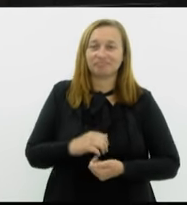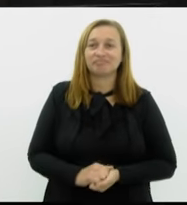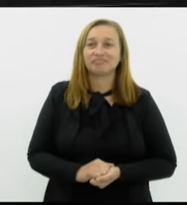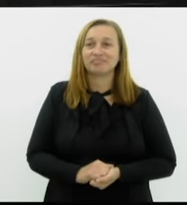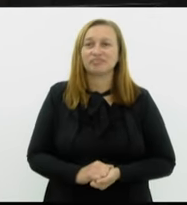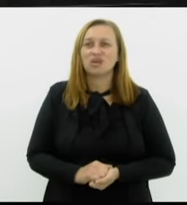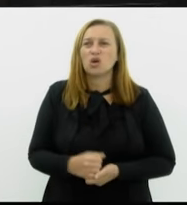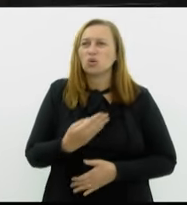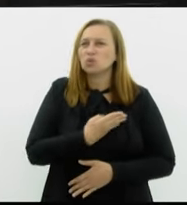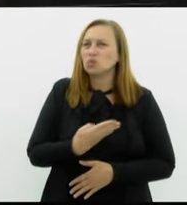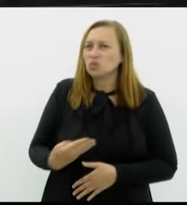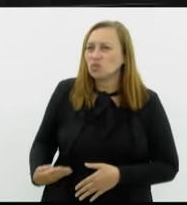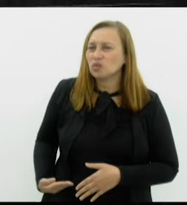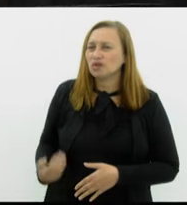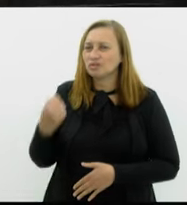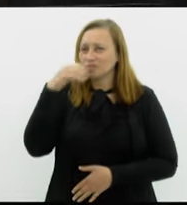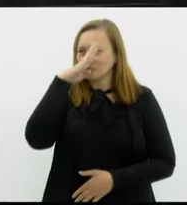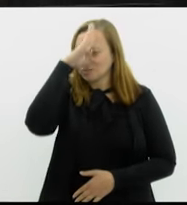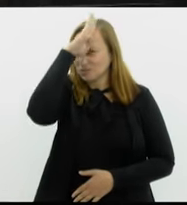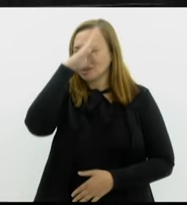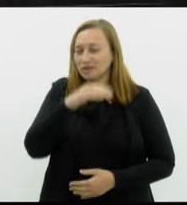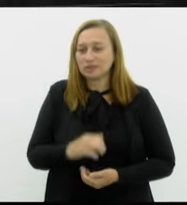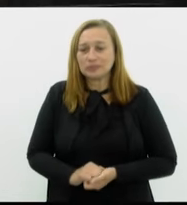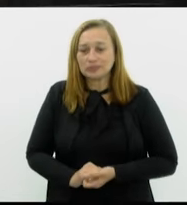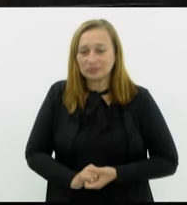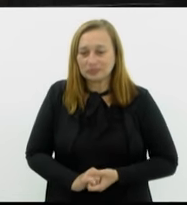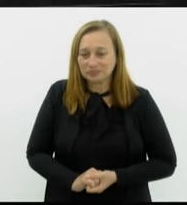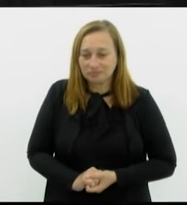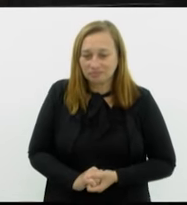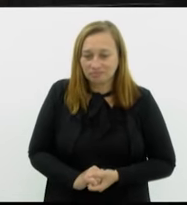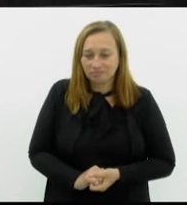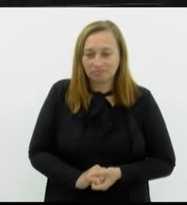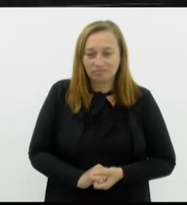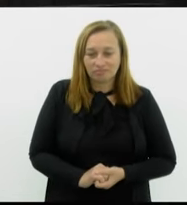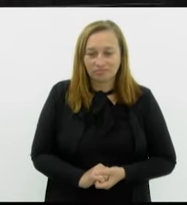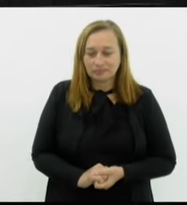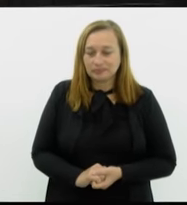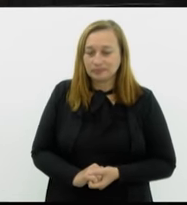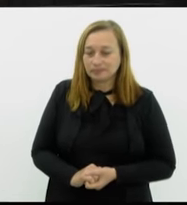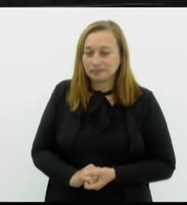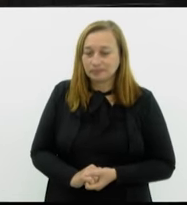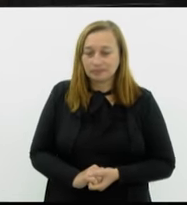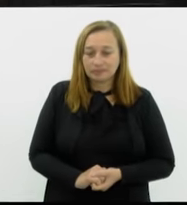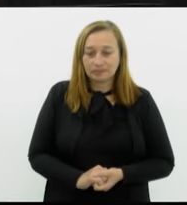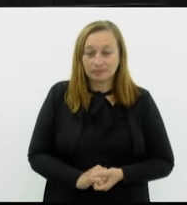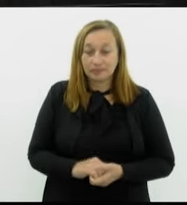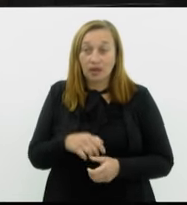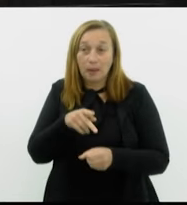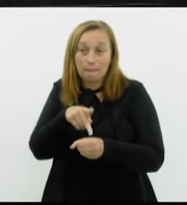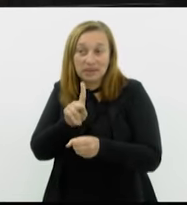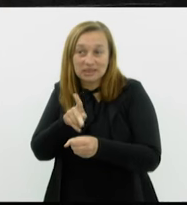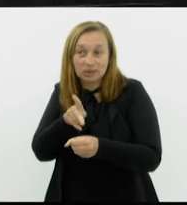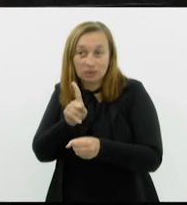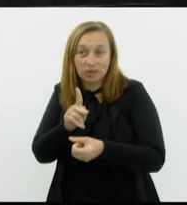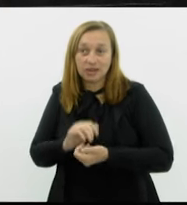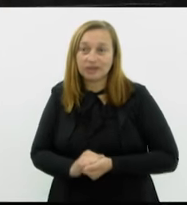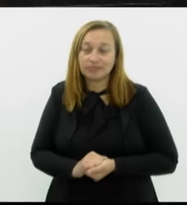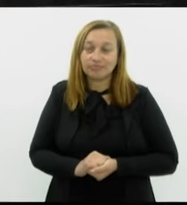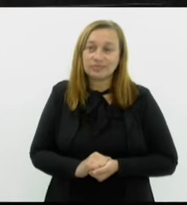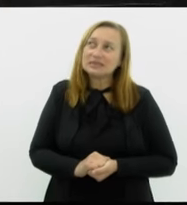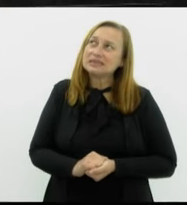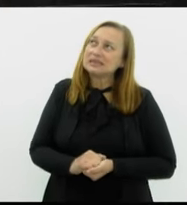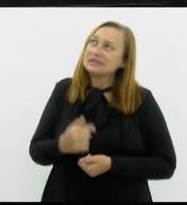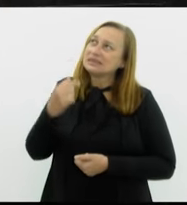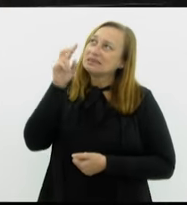No governo Bolsonaro, a Petrobras salvo erro